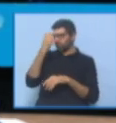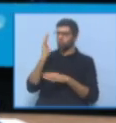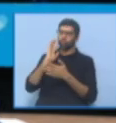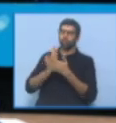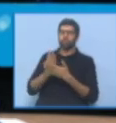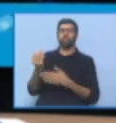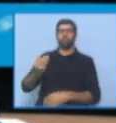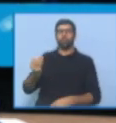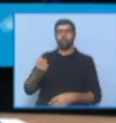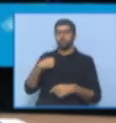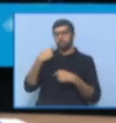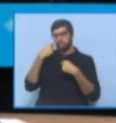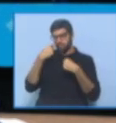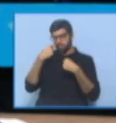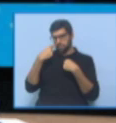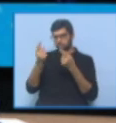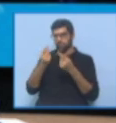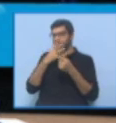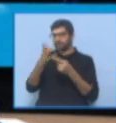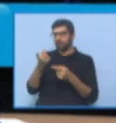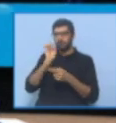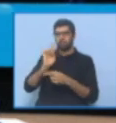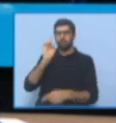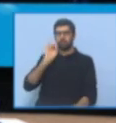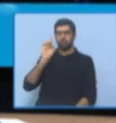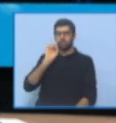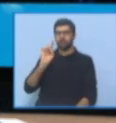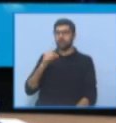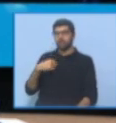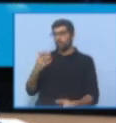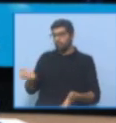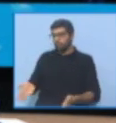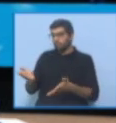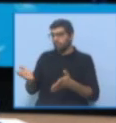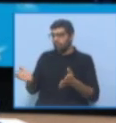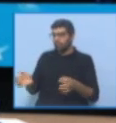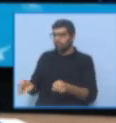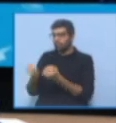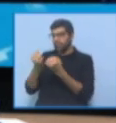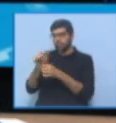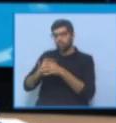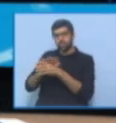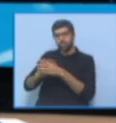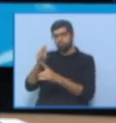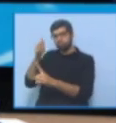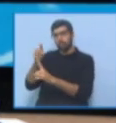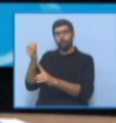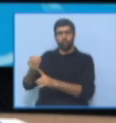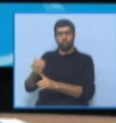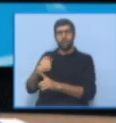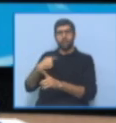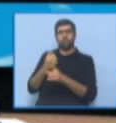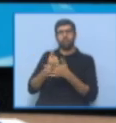passado expressamente indicaram a importância de acudir a esta situação em concreto, e também